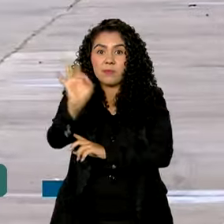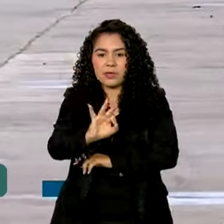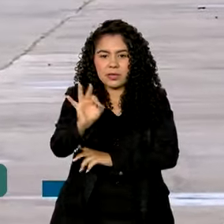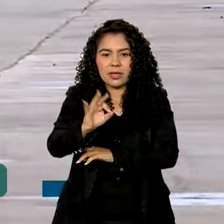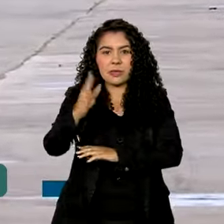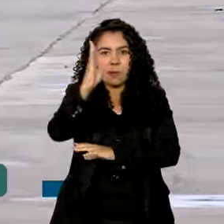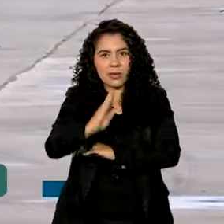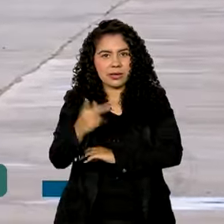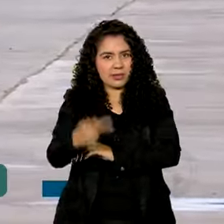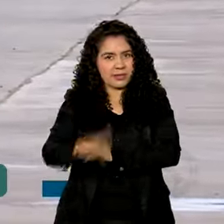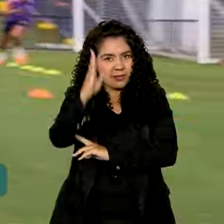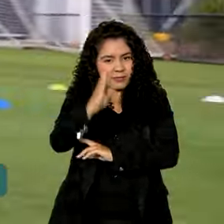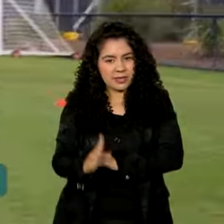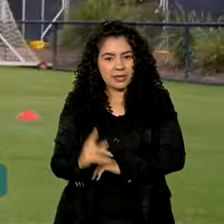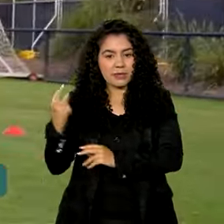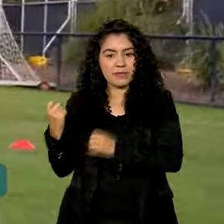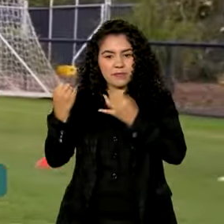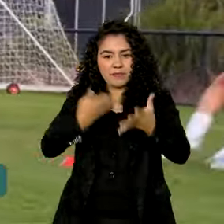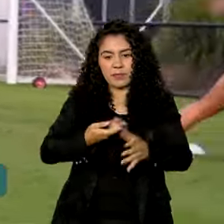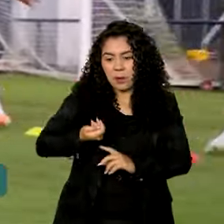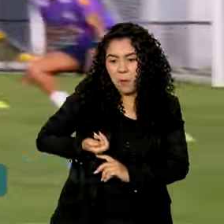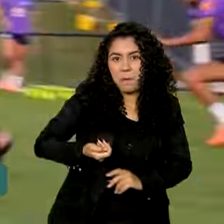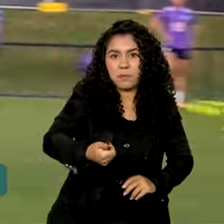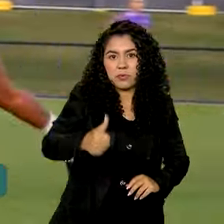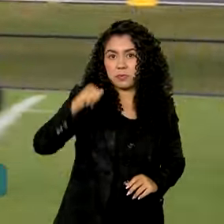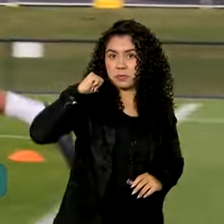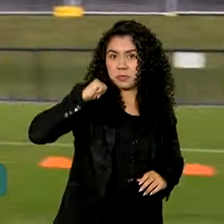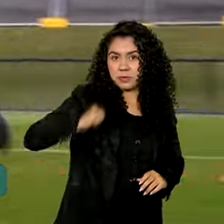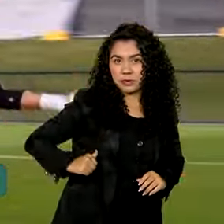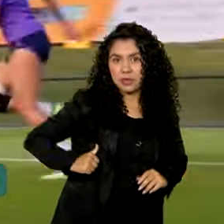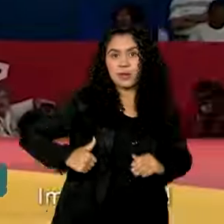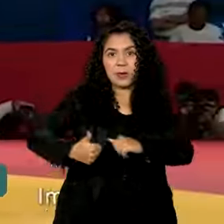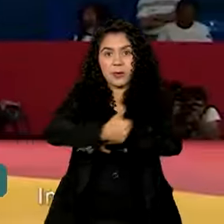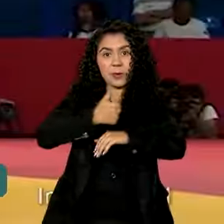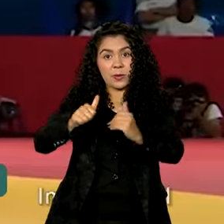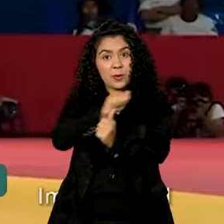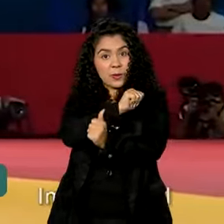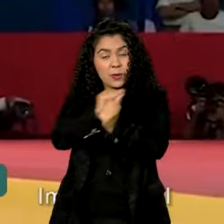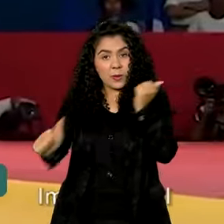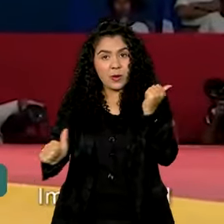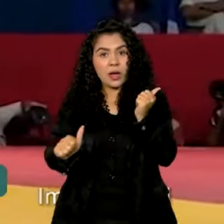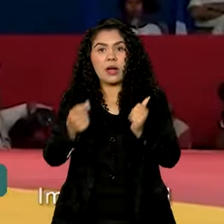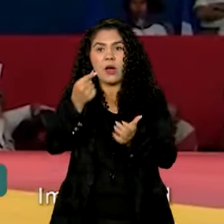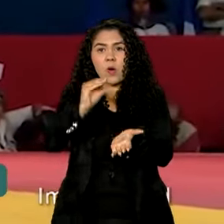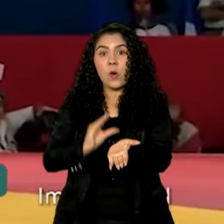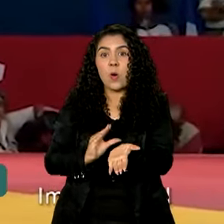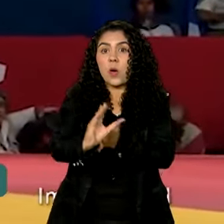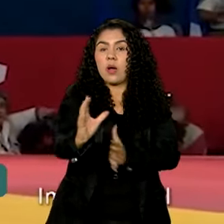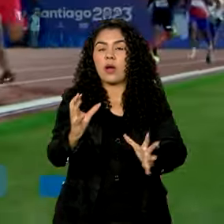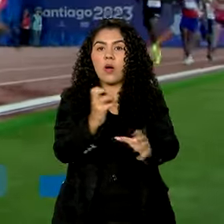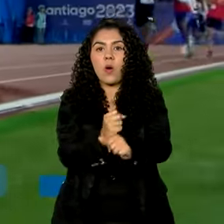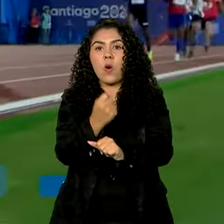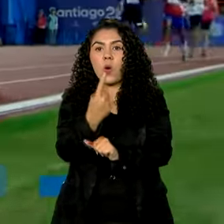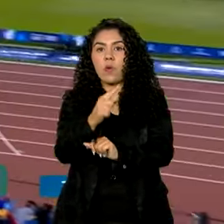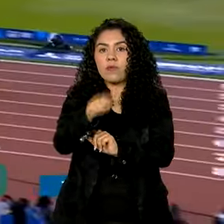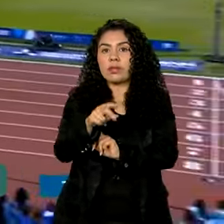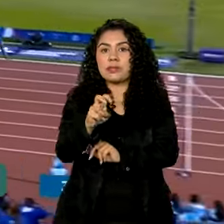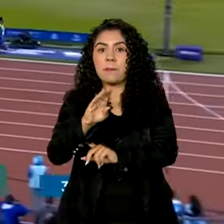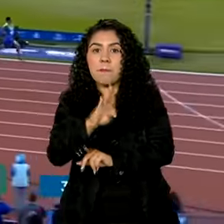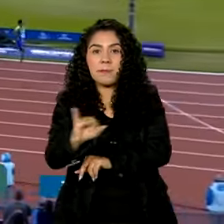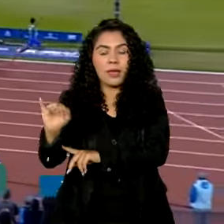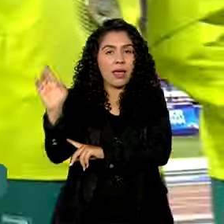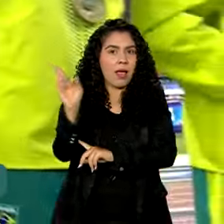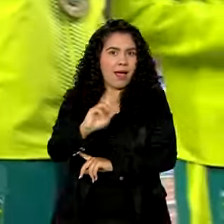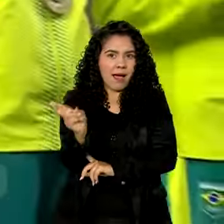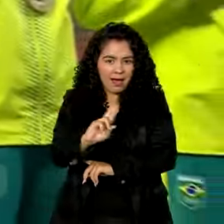O maior programa de patrocínio individual de esportistas do planeta já investiu mais de R$1,5 bilhão de reais em